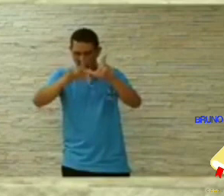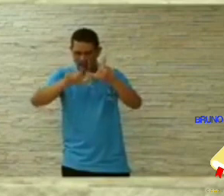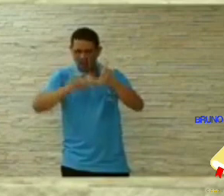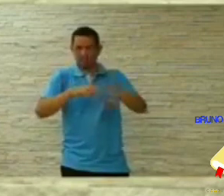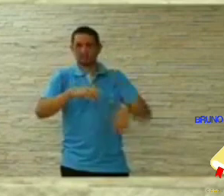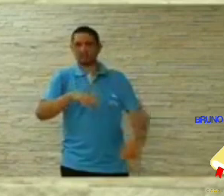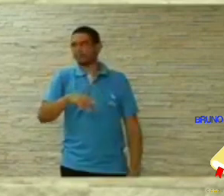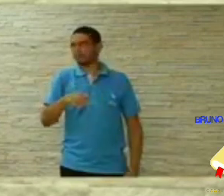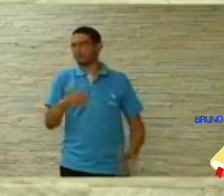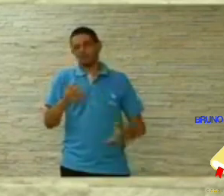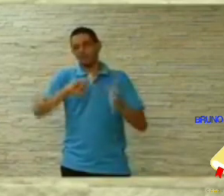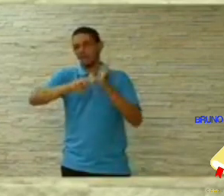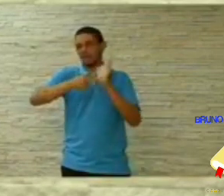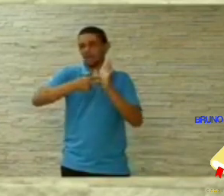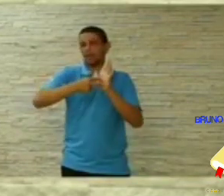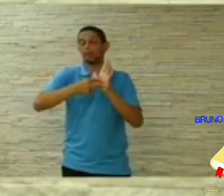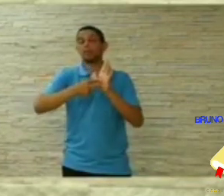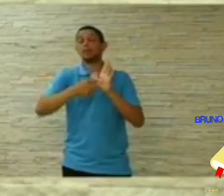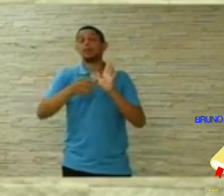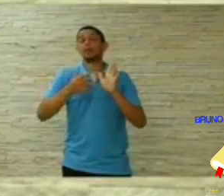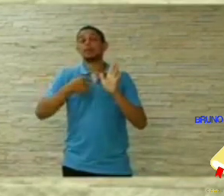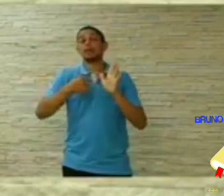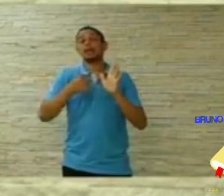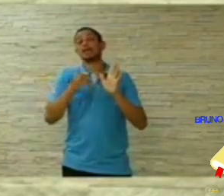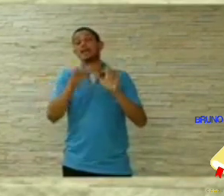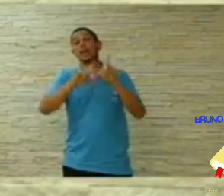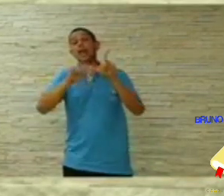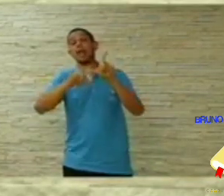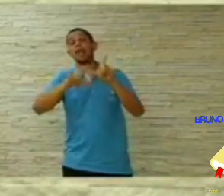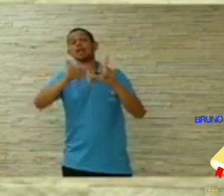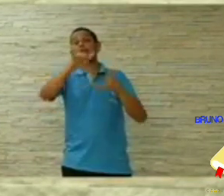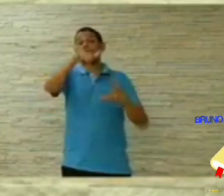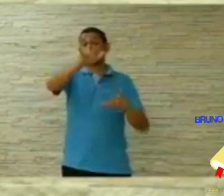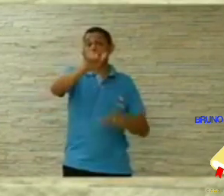para a gente, aqui eu transliterando para o português, as letras